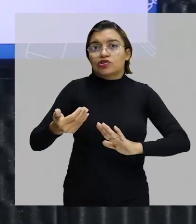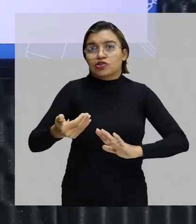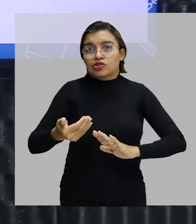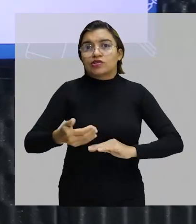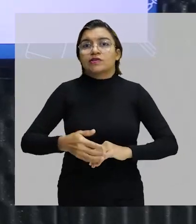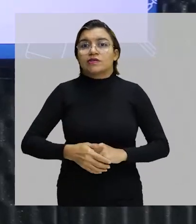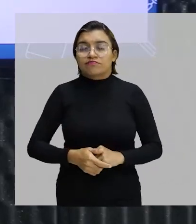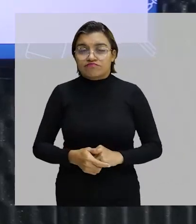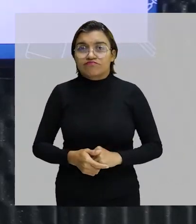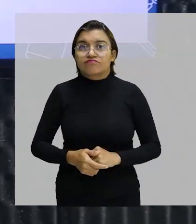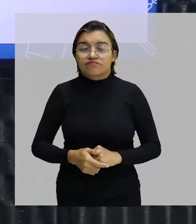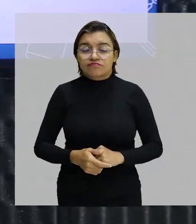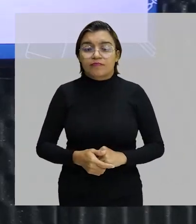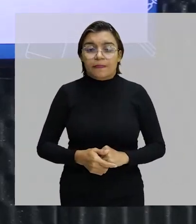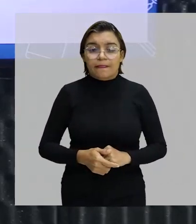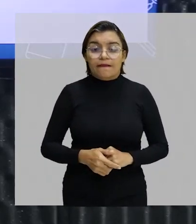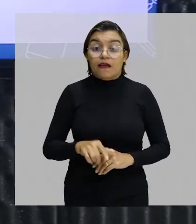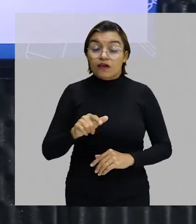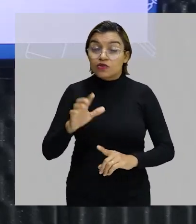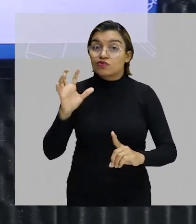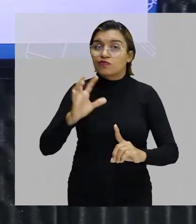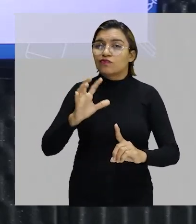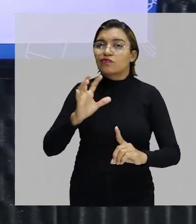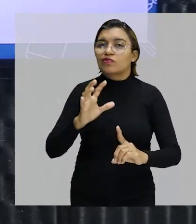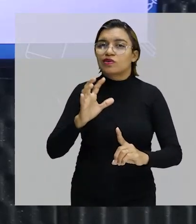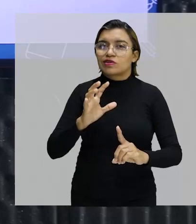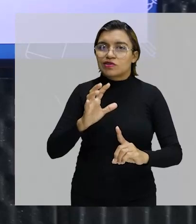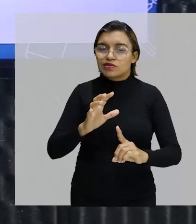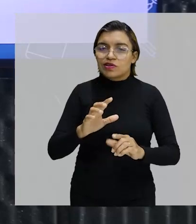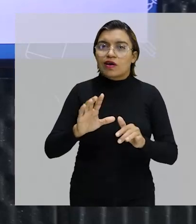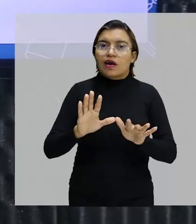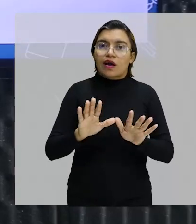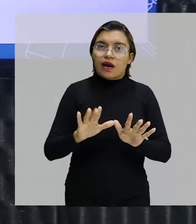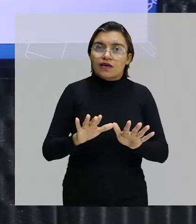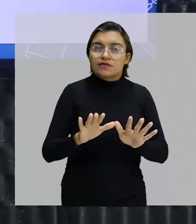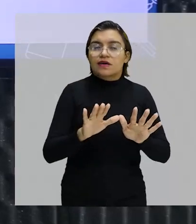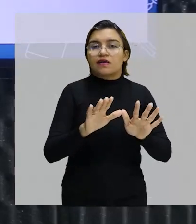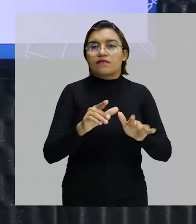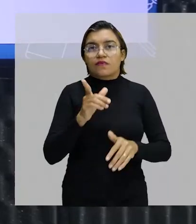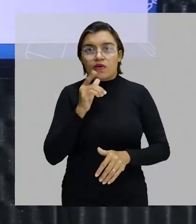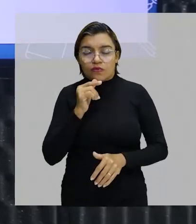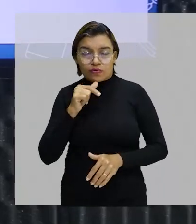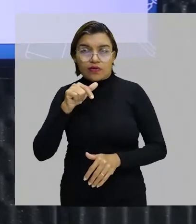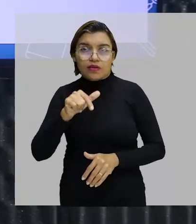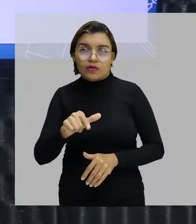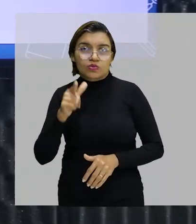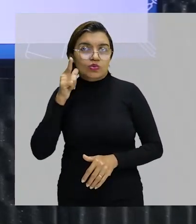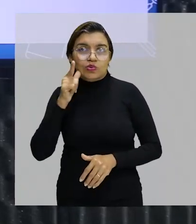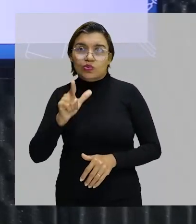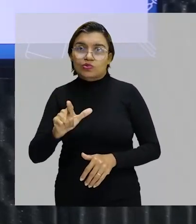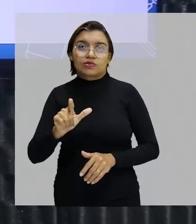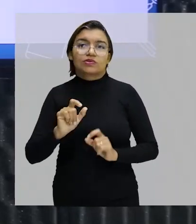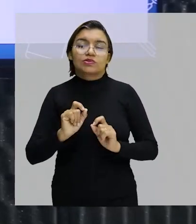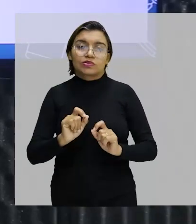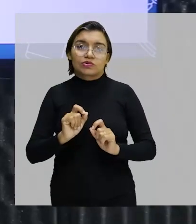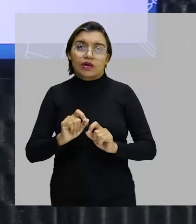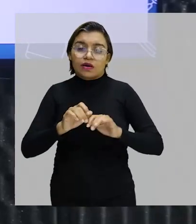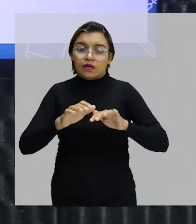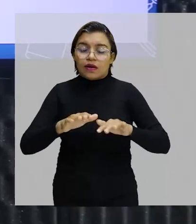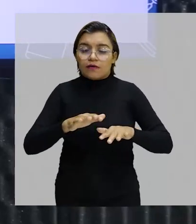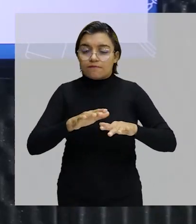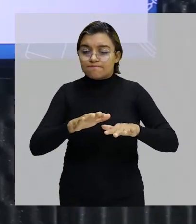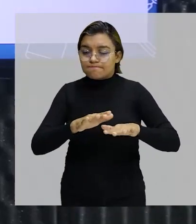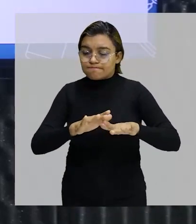das aves. Isso vai fazer com que essas aves aquáticas elas não consigam